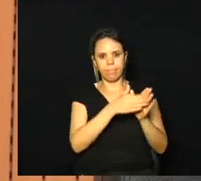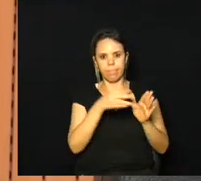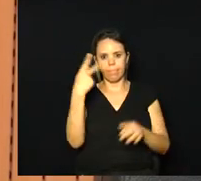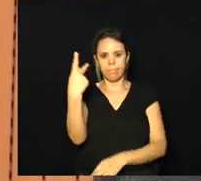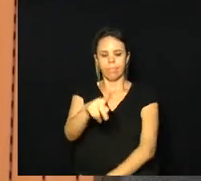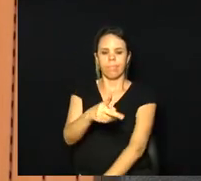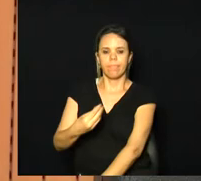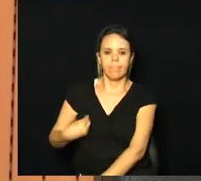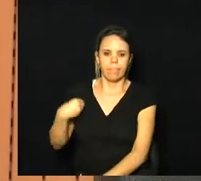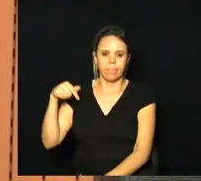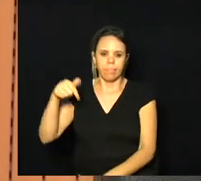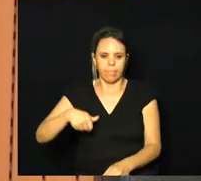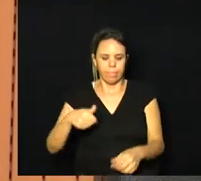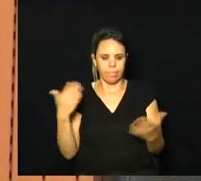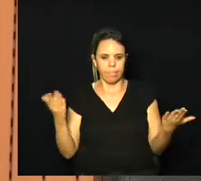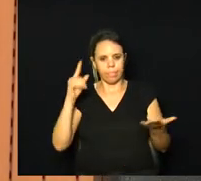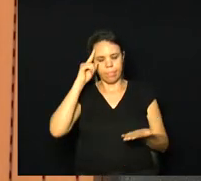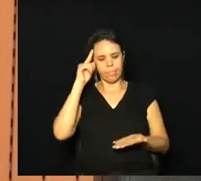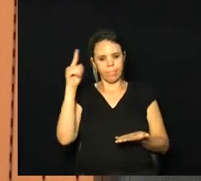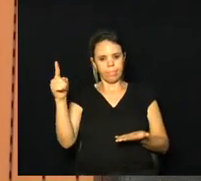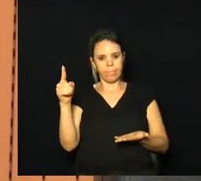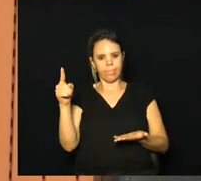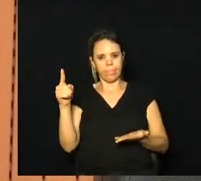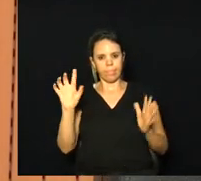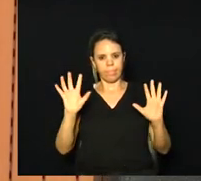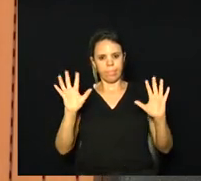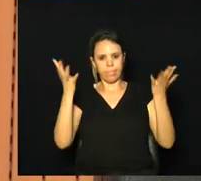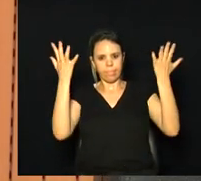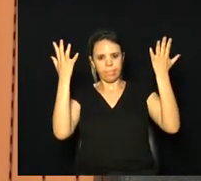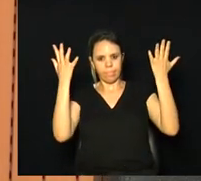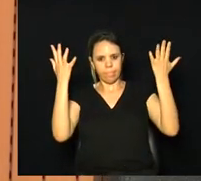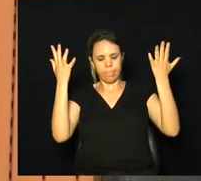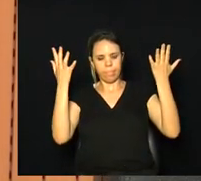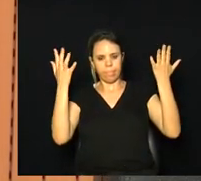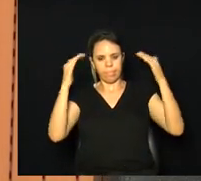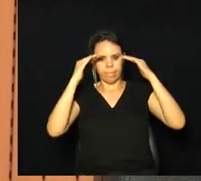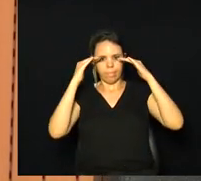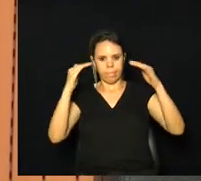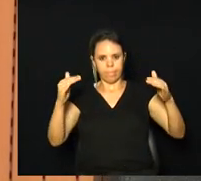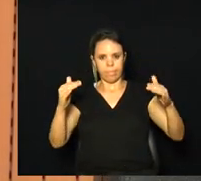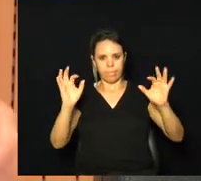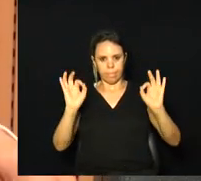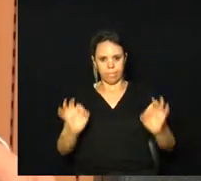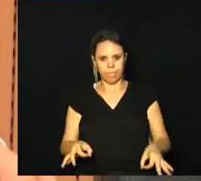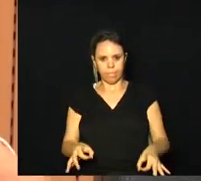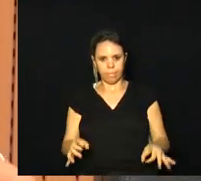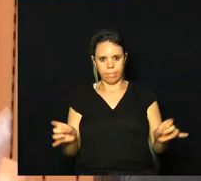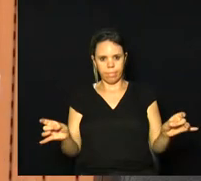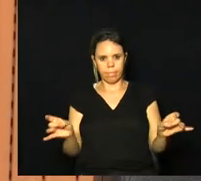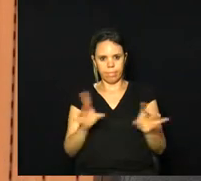para estar aqui conosco nesse dia de confraternização, nesse dia de honraria. Tá certo? Eu